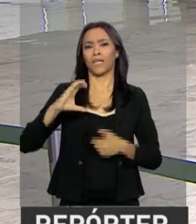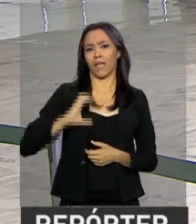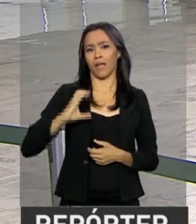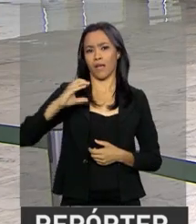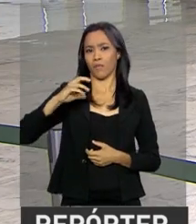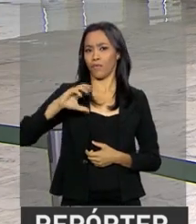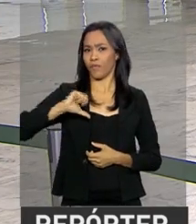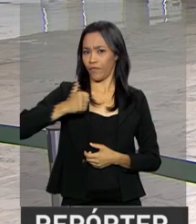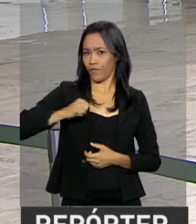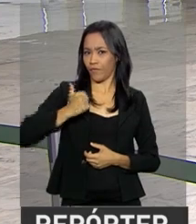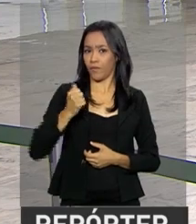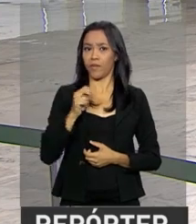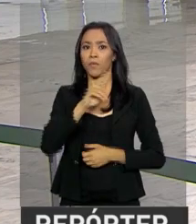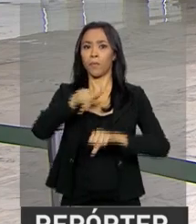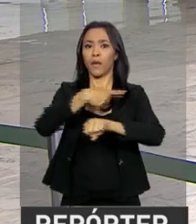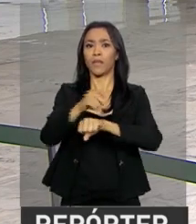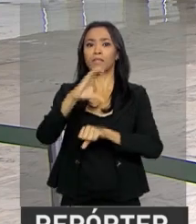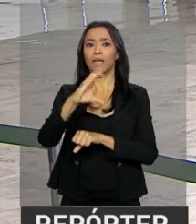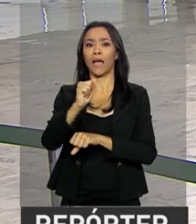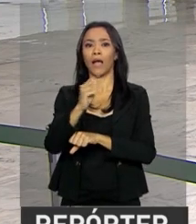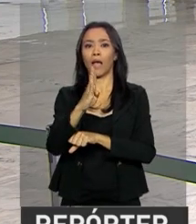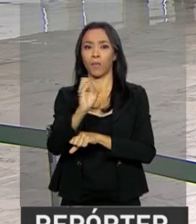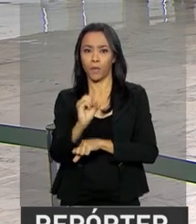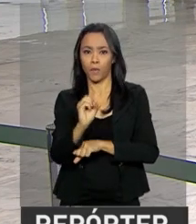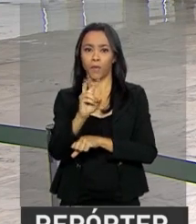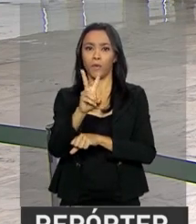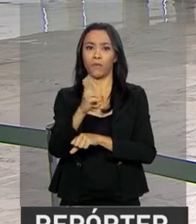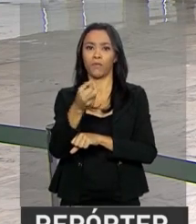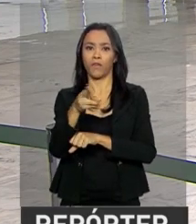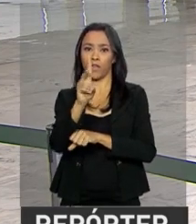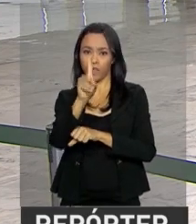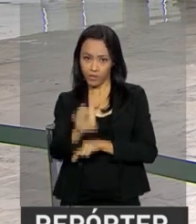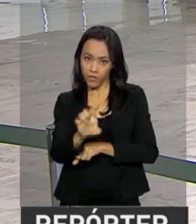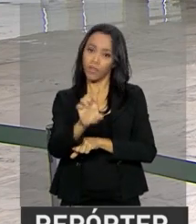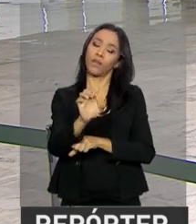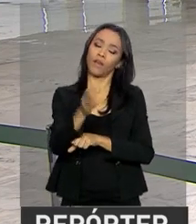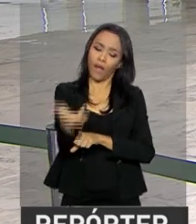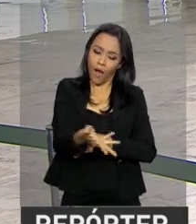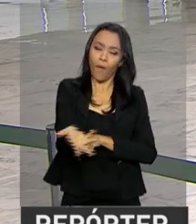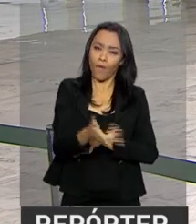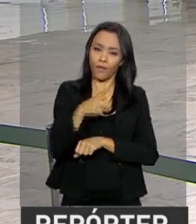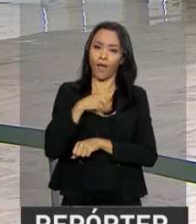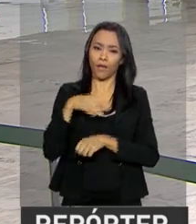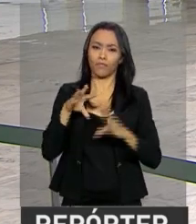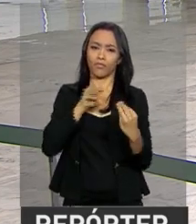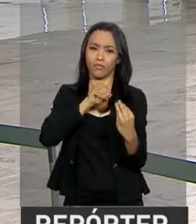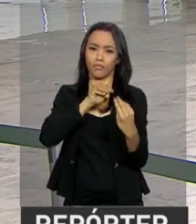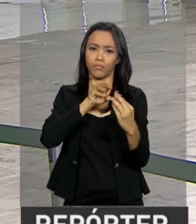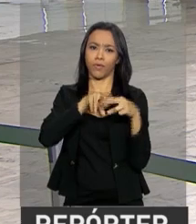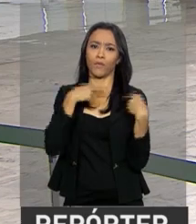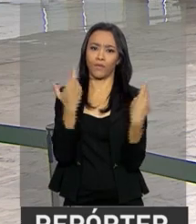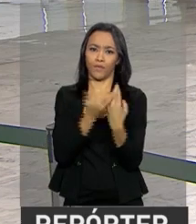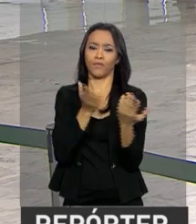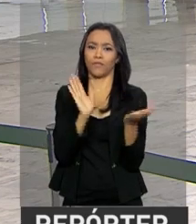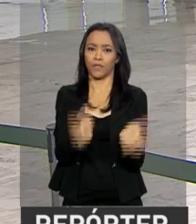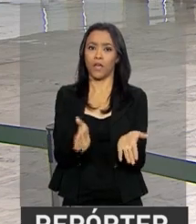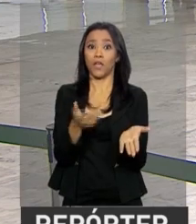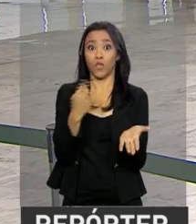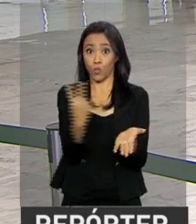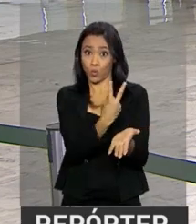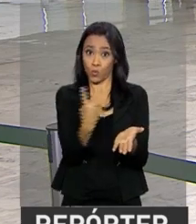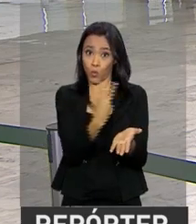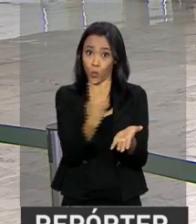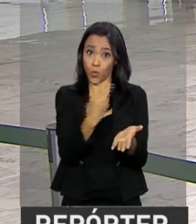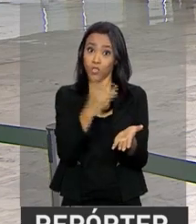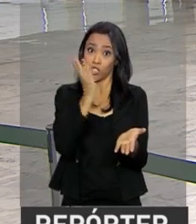Jorge Carlos eh Fonseca Eles seguem reunidos nesse momento e a informação que a gente apurou que chegou agora que os dois